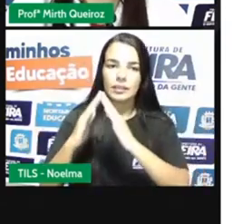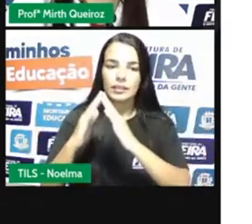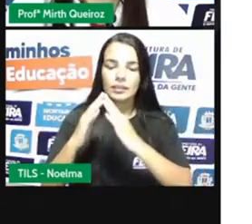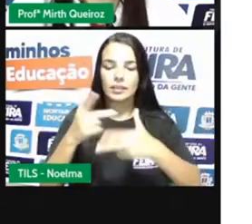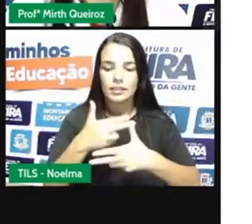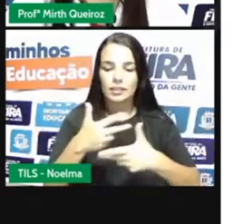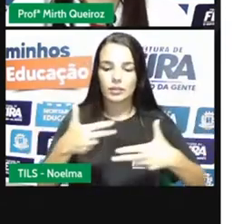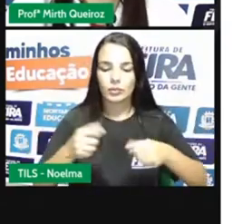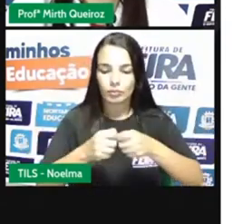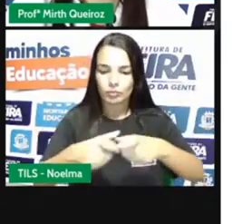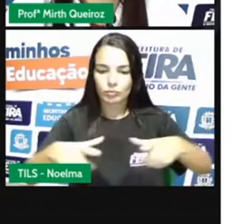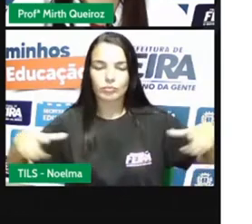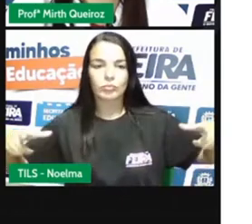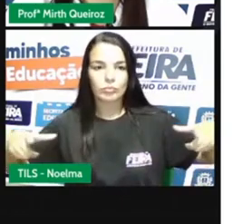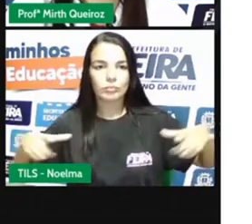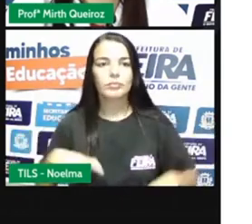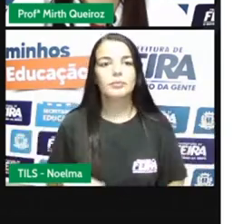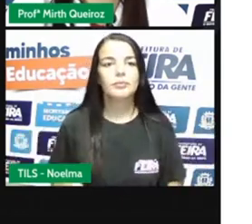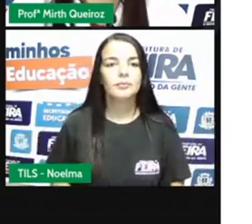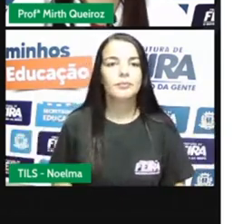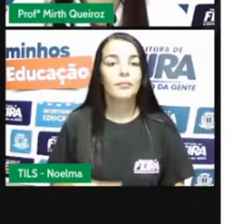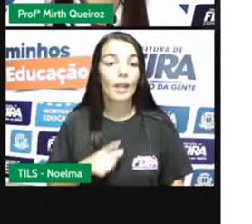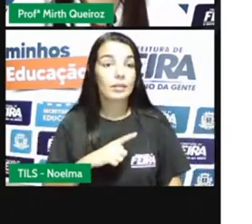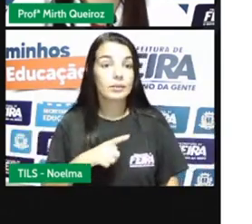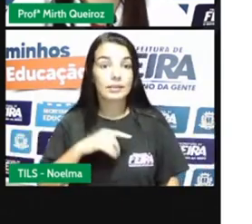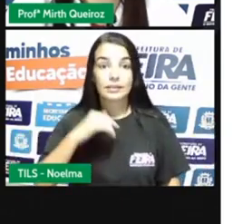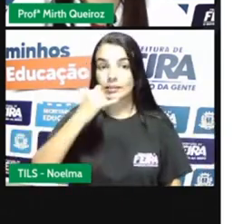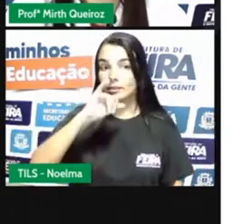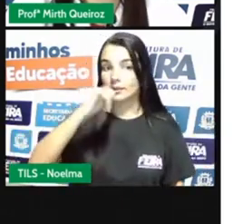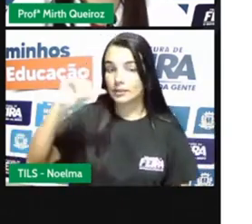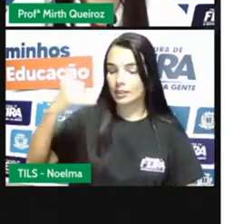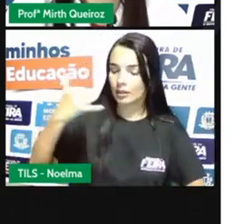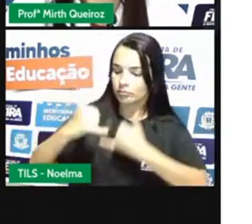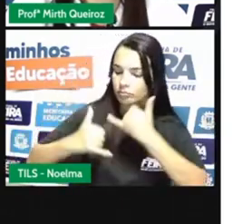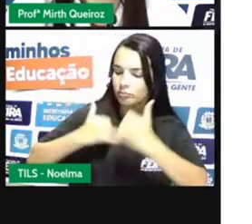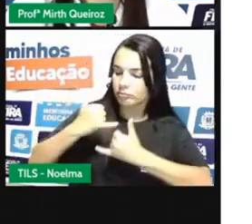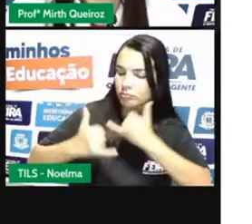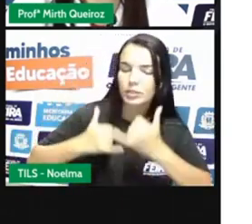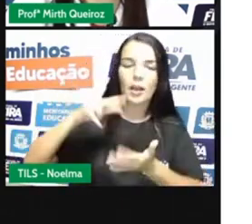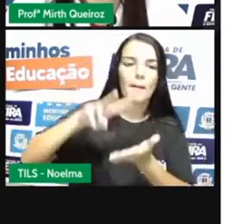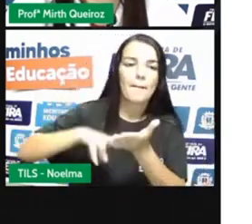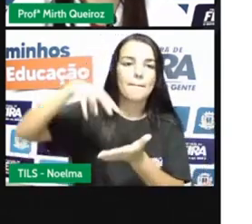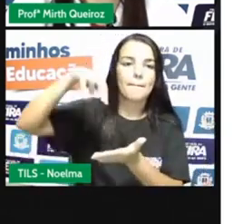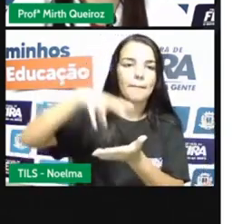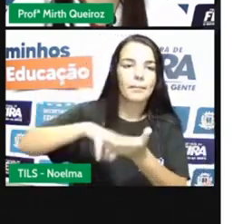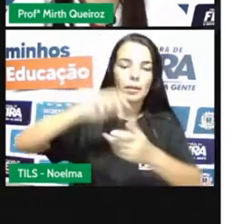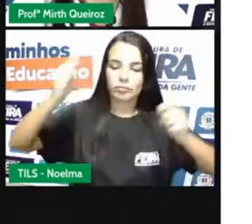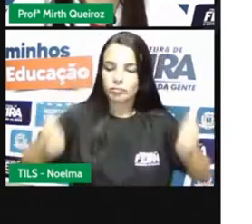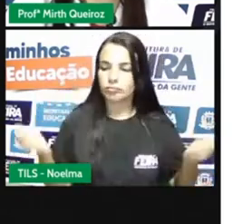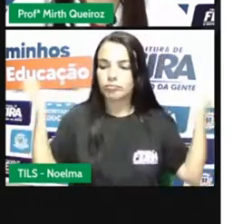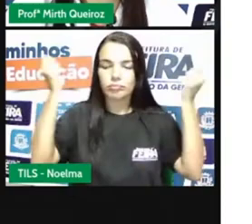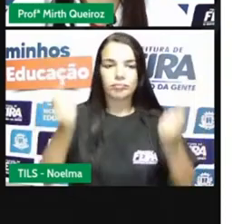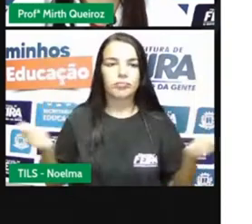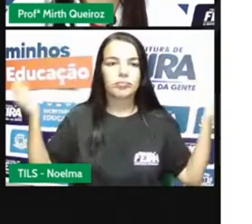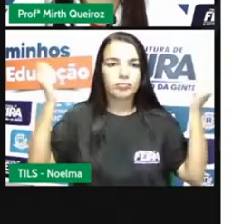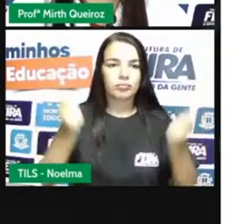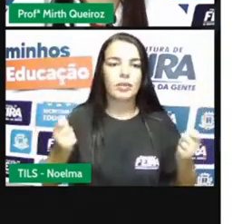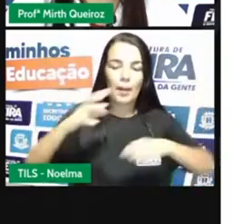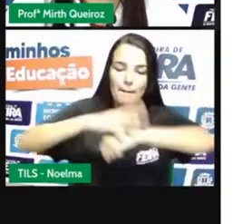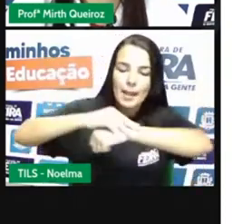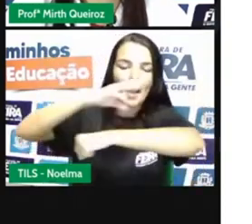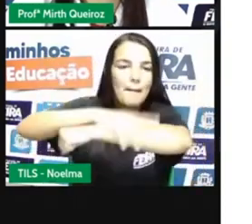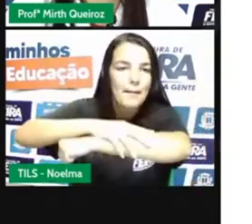crianças. O gasto de energia vem das brincadeiras, como pula corda, corrida e